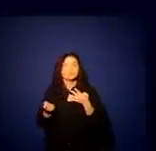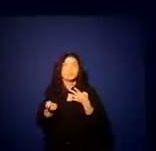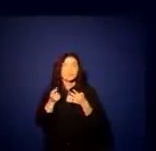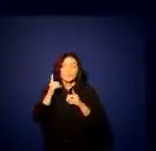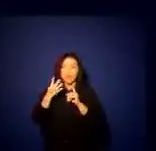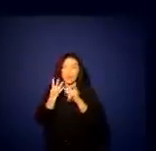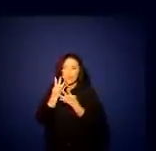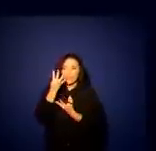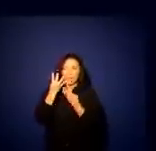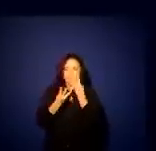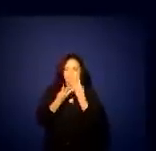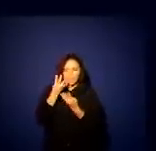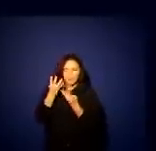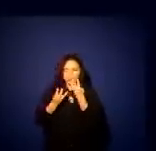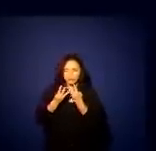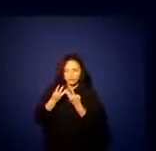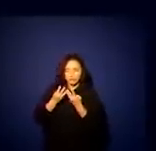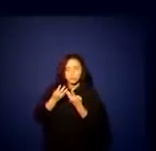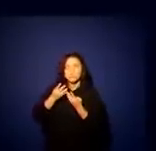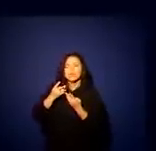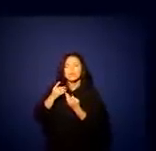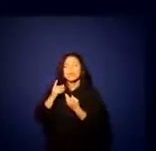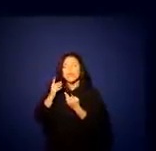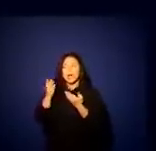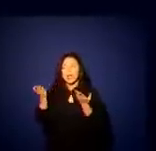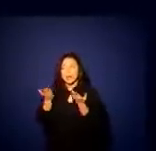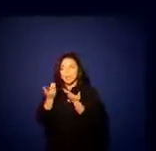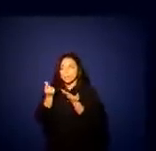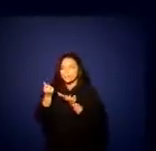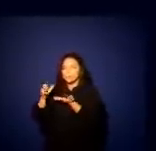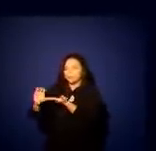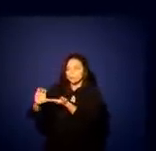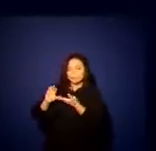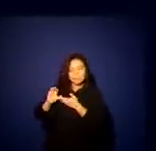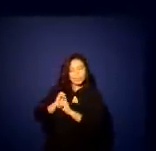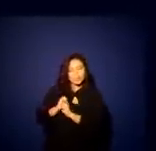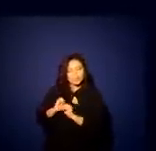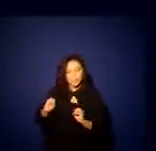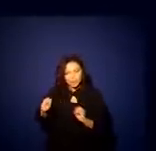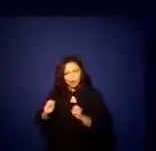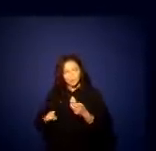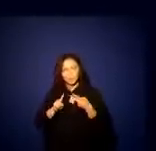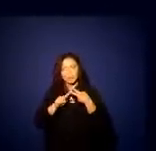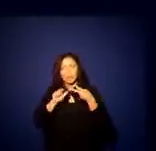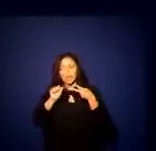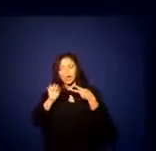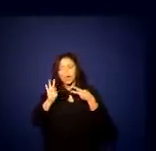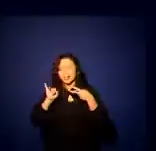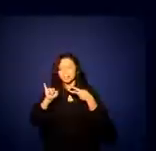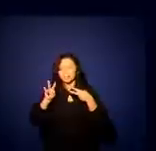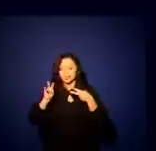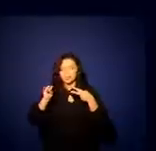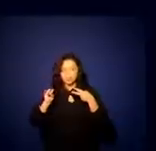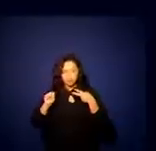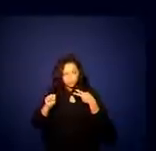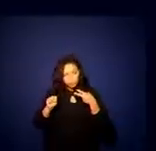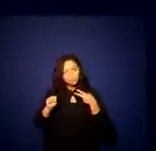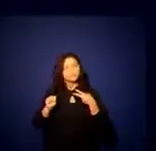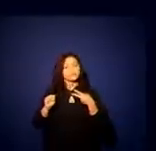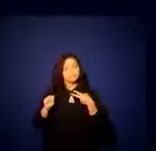Eletrobras tem a receber de Amazonas vai para zero o segundo risco são os ativos a receber de transmissão que é